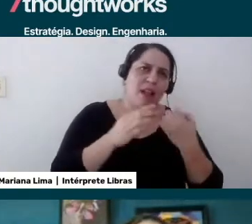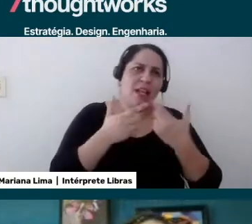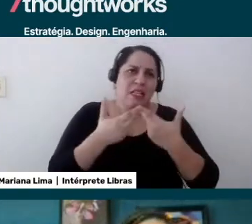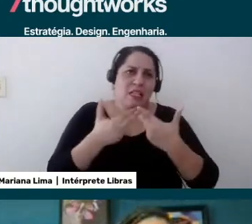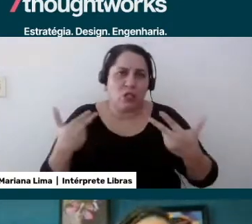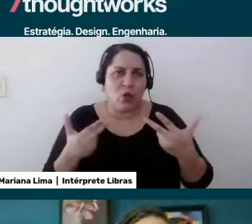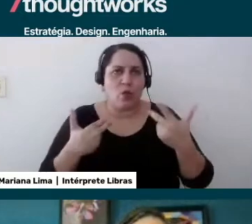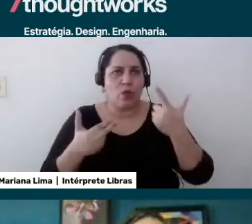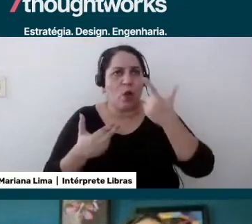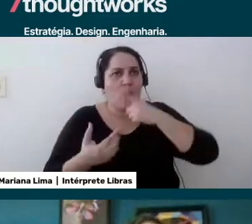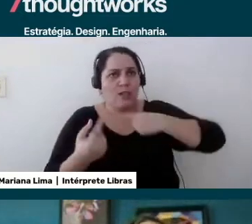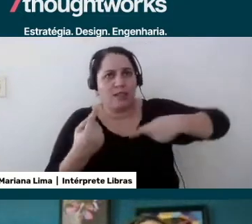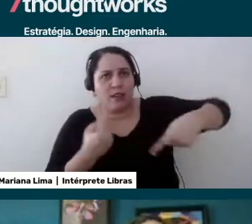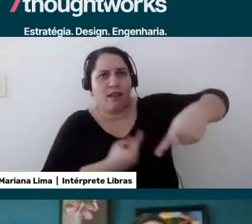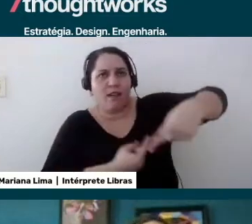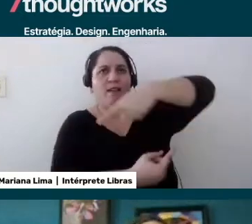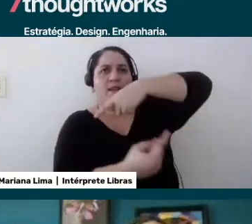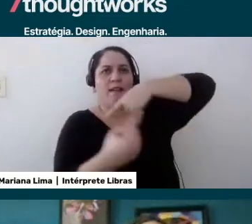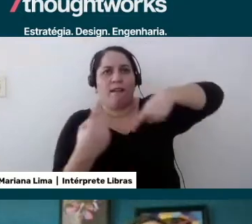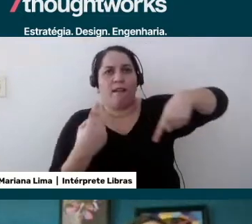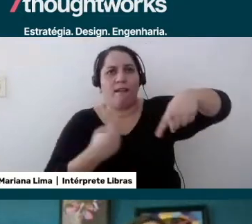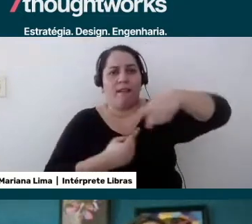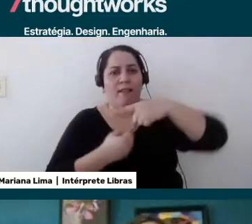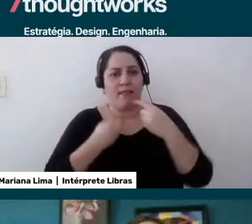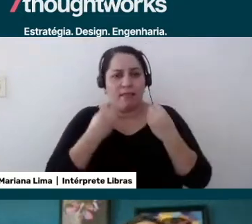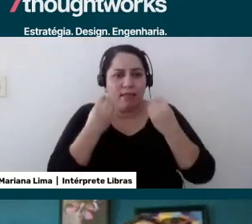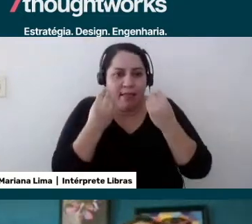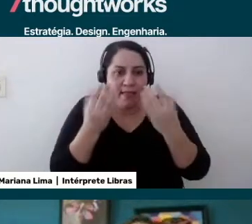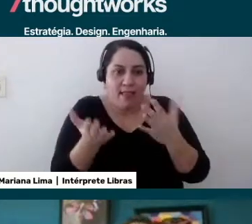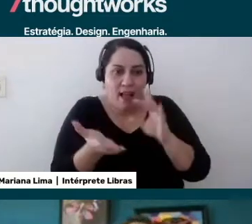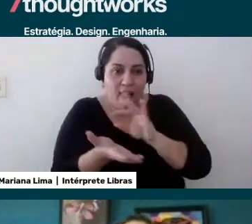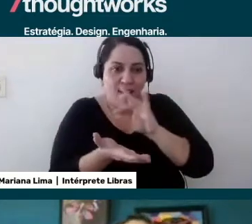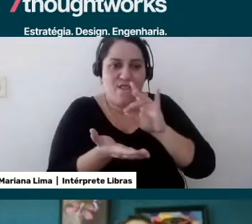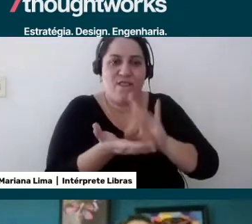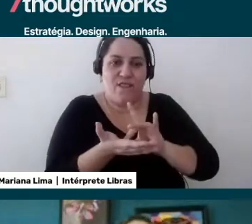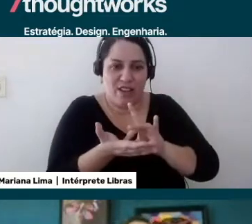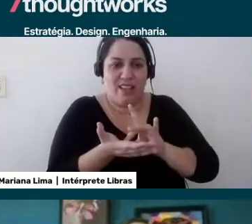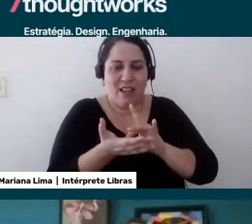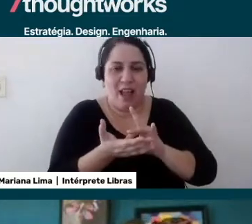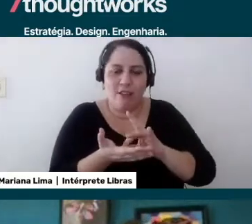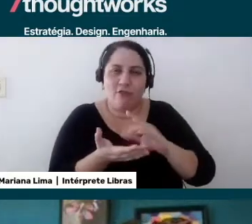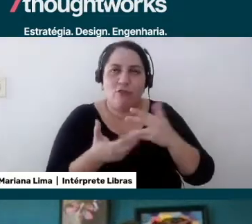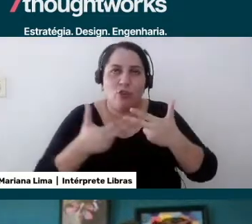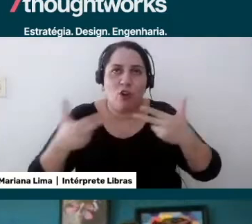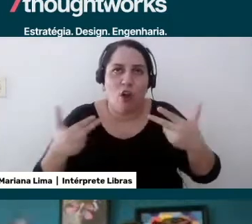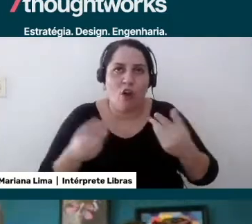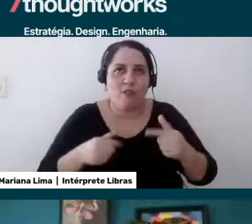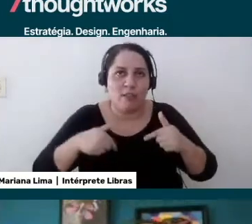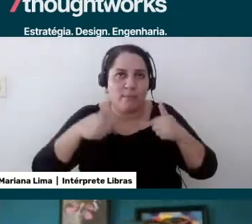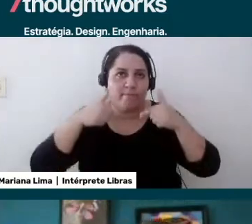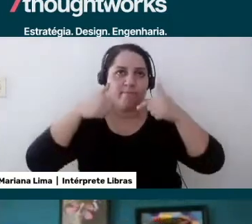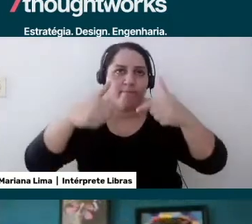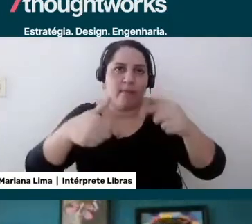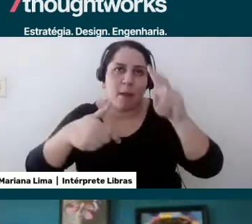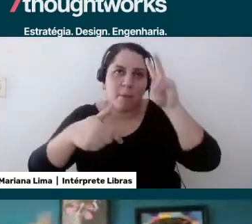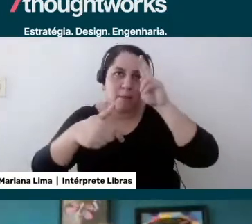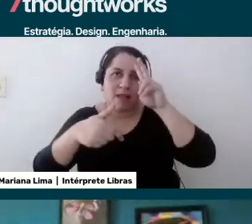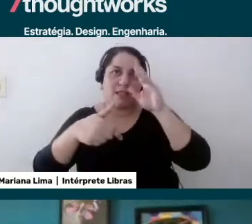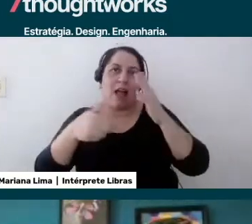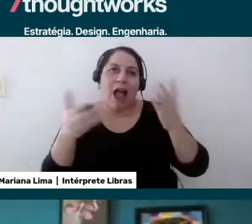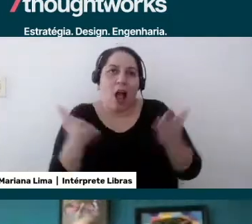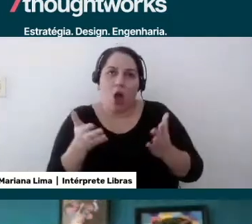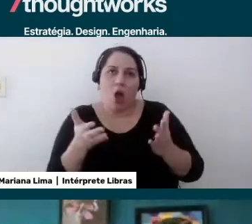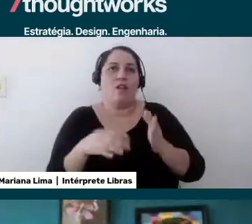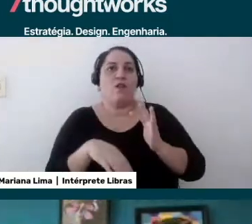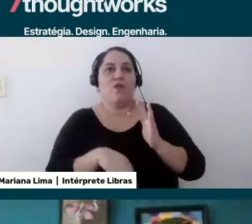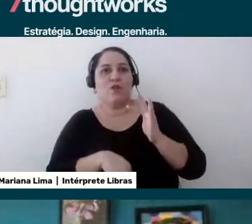se mobiliza para fazer as iniciativas e para pensar ações de longo prazo. A gente